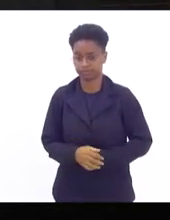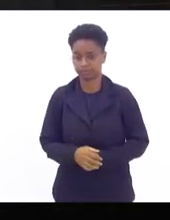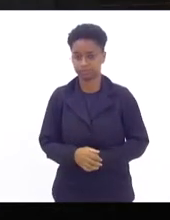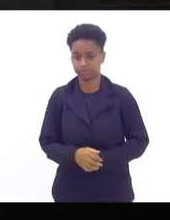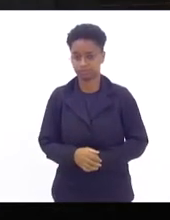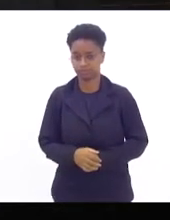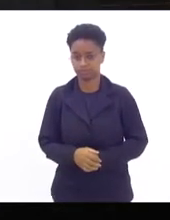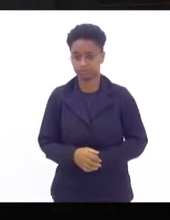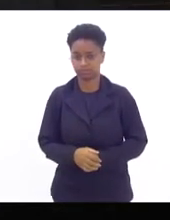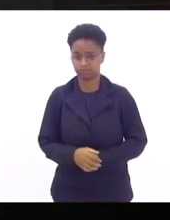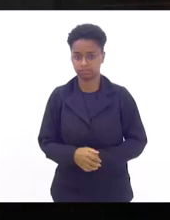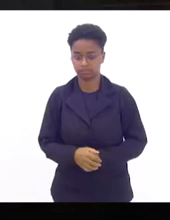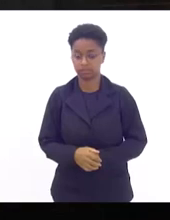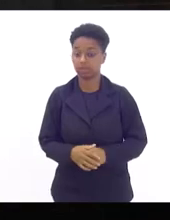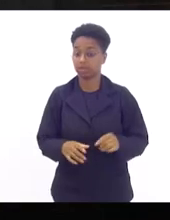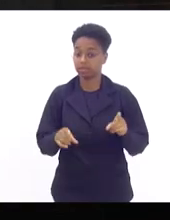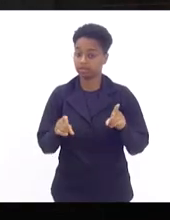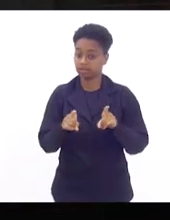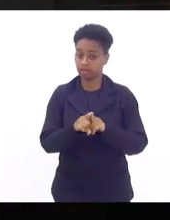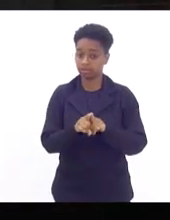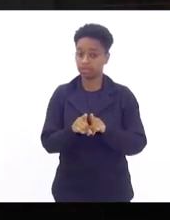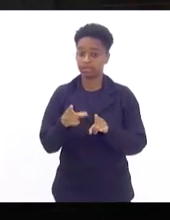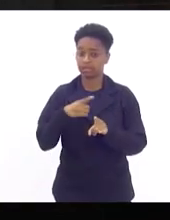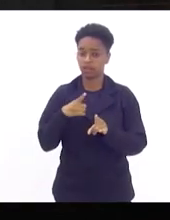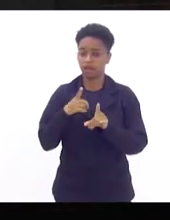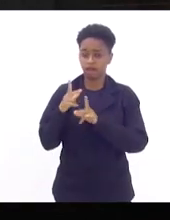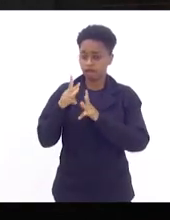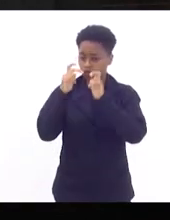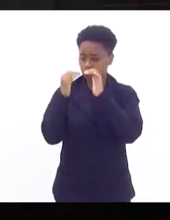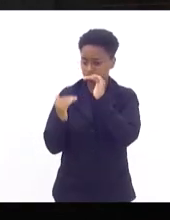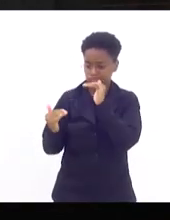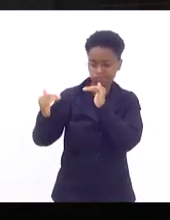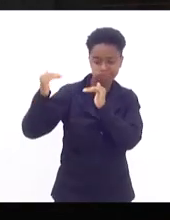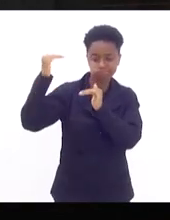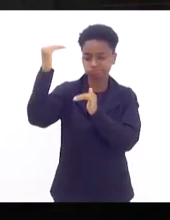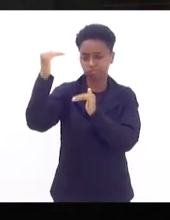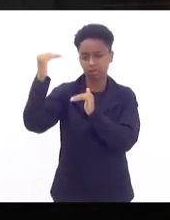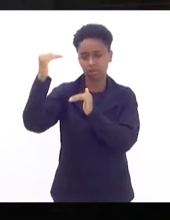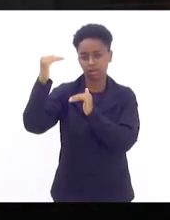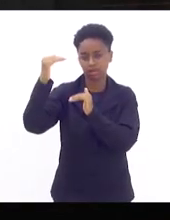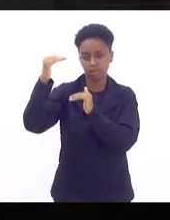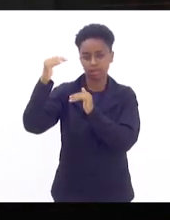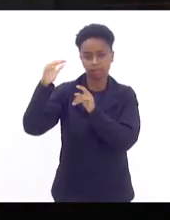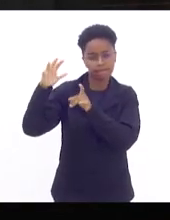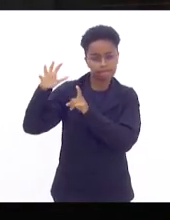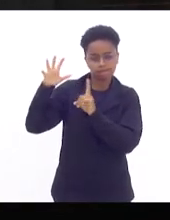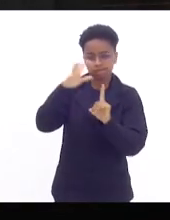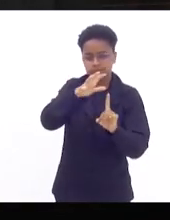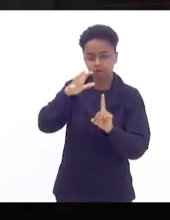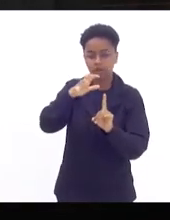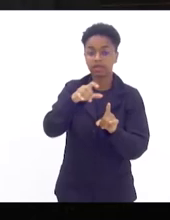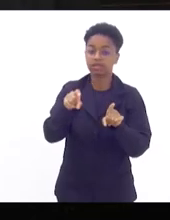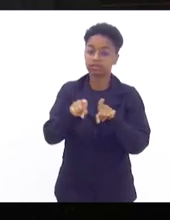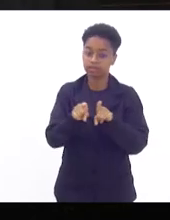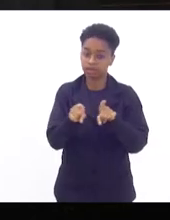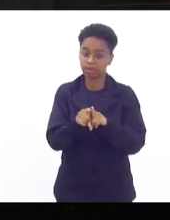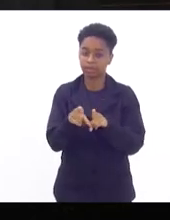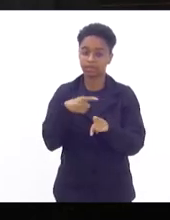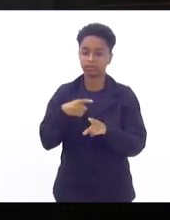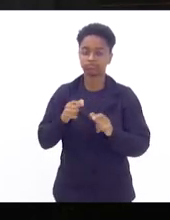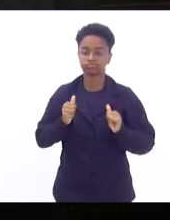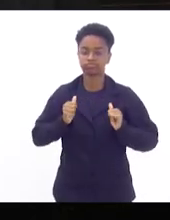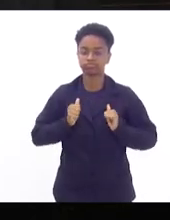Prensado por essas macroforças e, ao mesmo tempo, pela uma